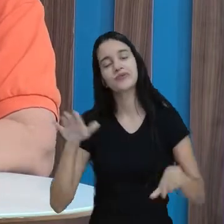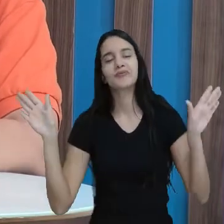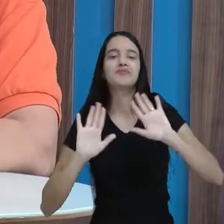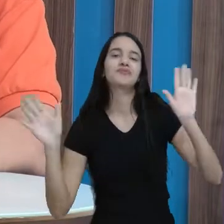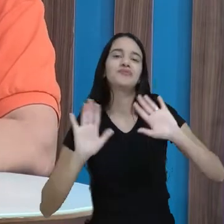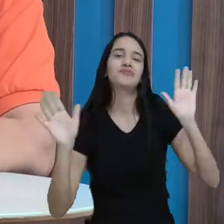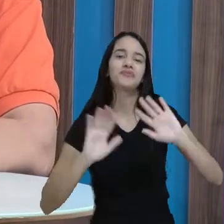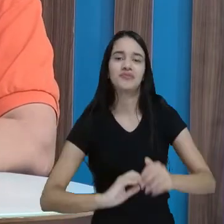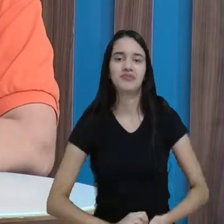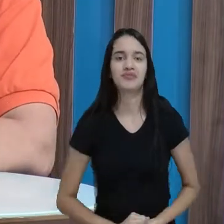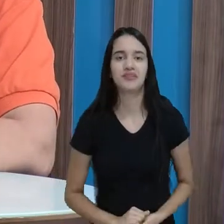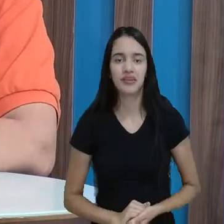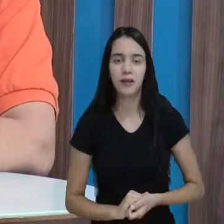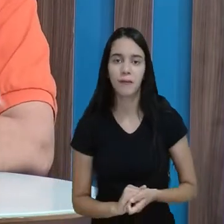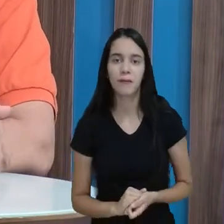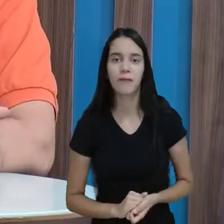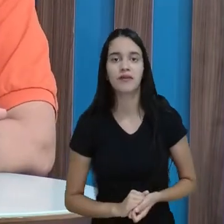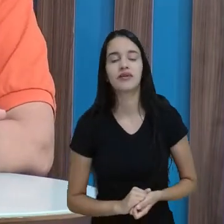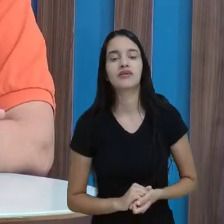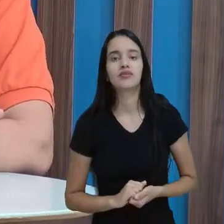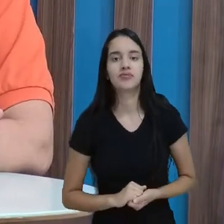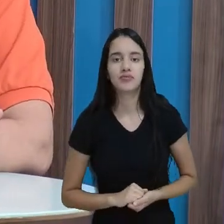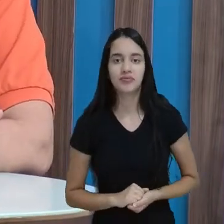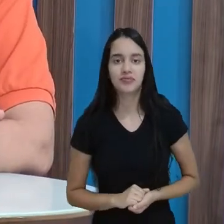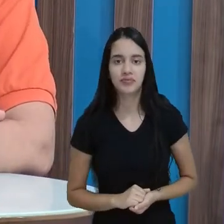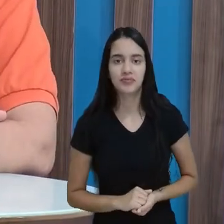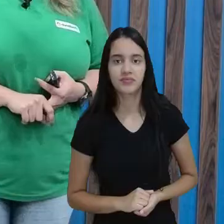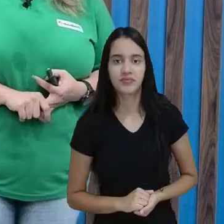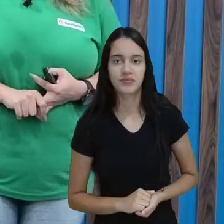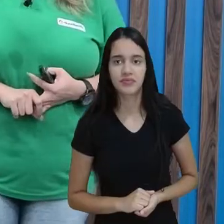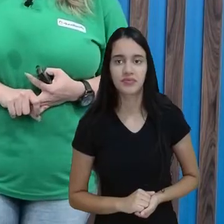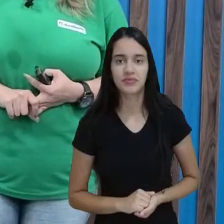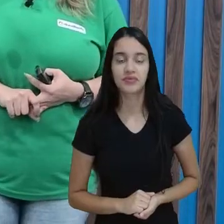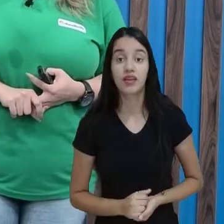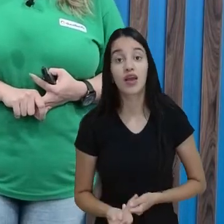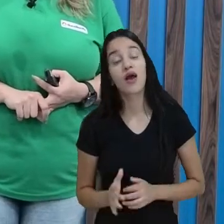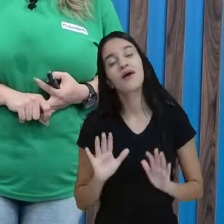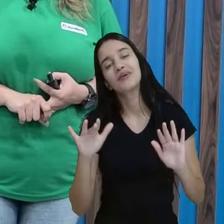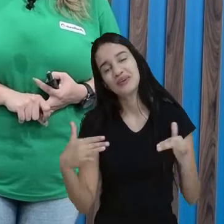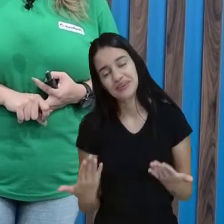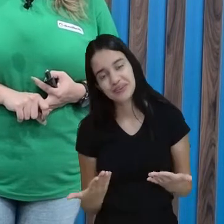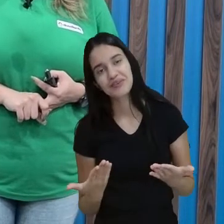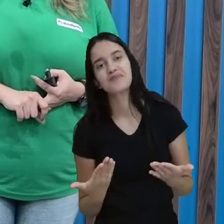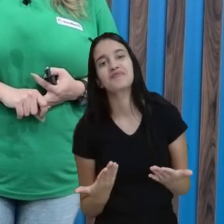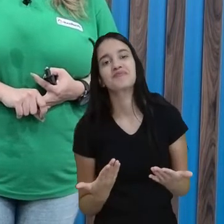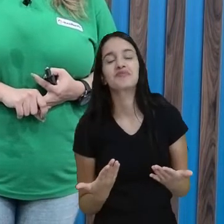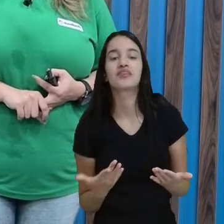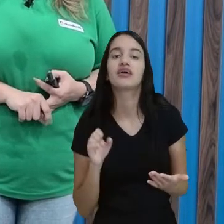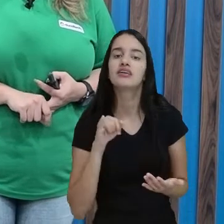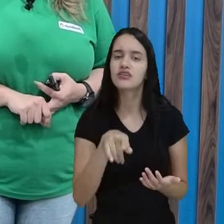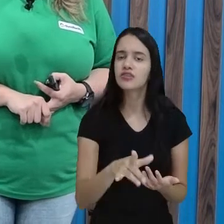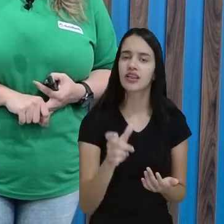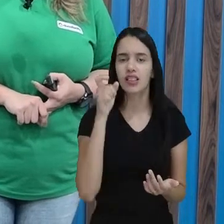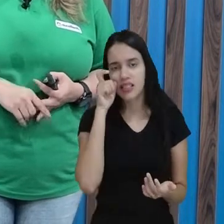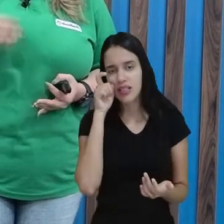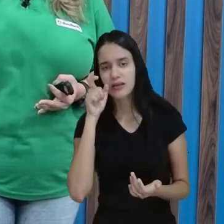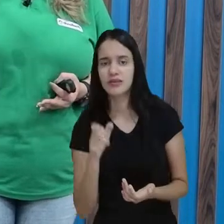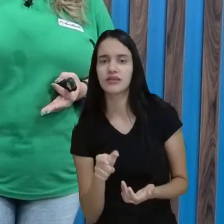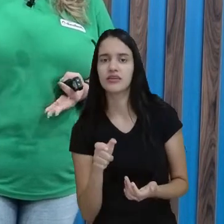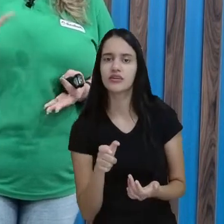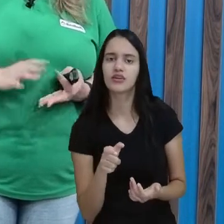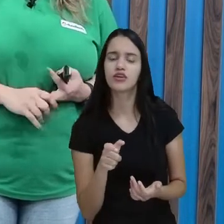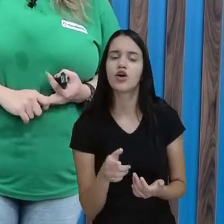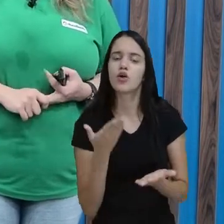despedindo. Tchau, tchau, pessoal. E Carol tem um recadinho aí no final. Pois é, gente. Então, se você tem interesse,